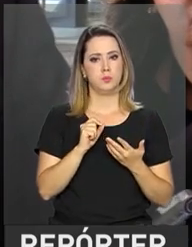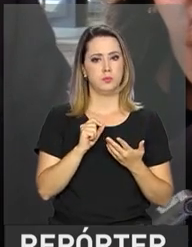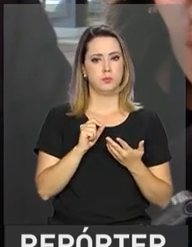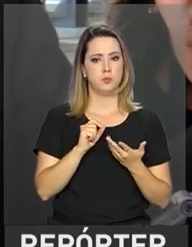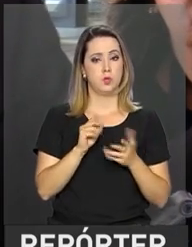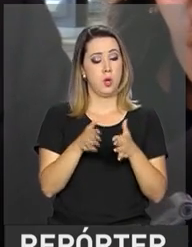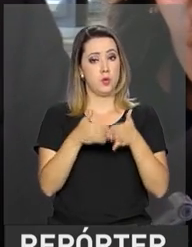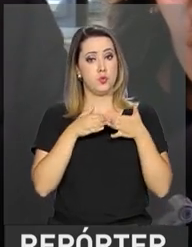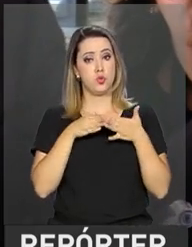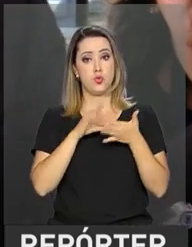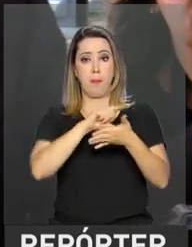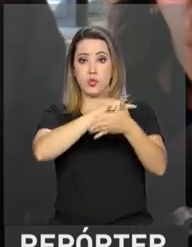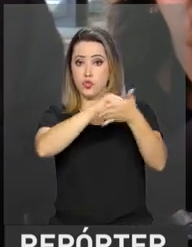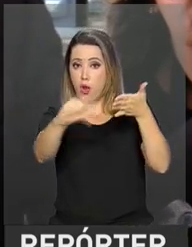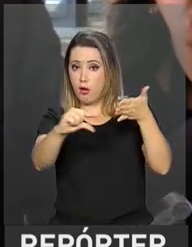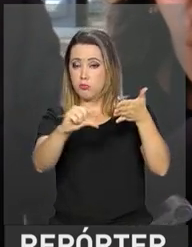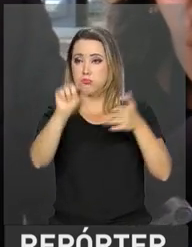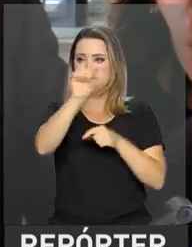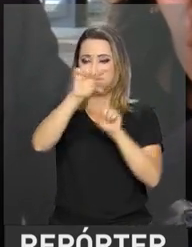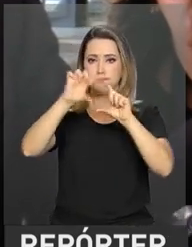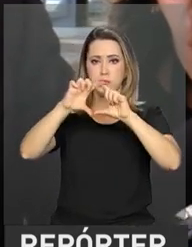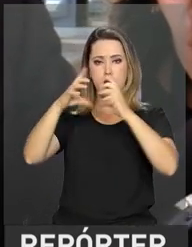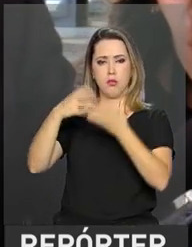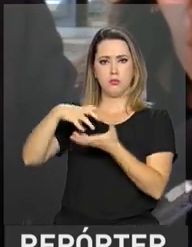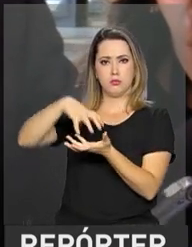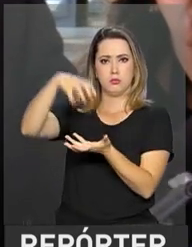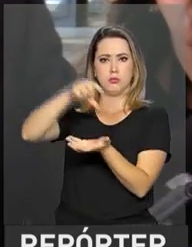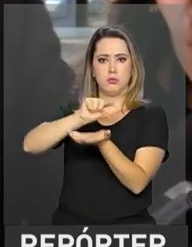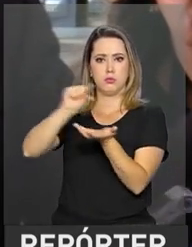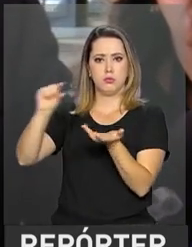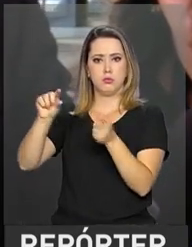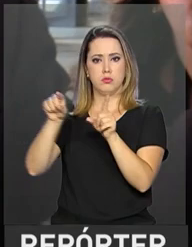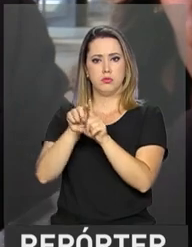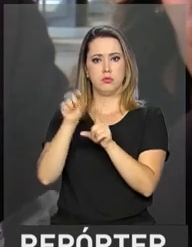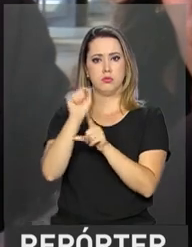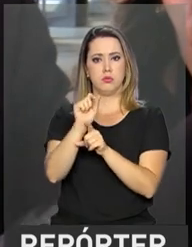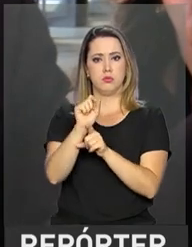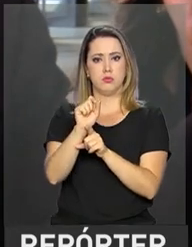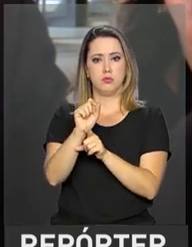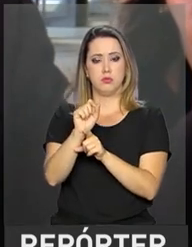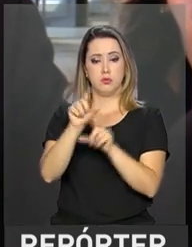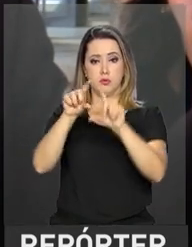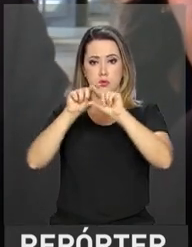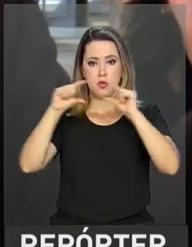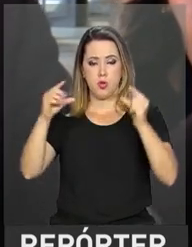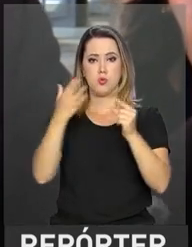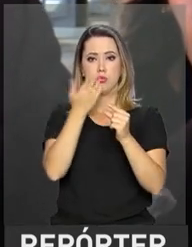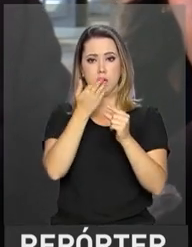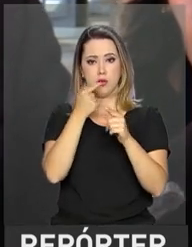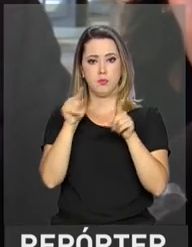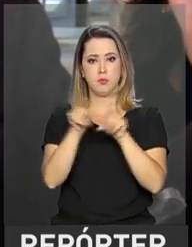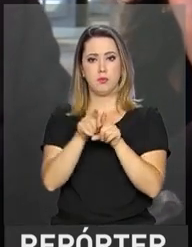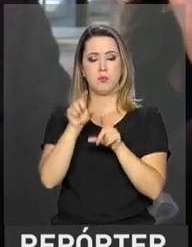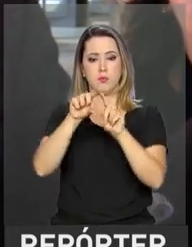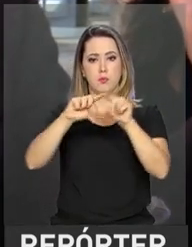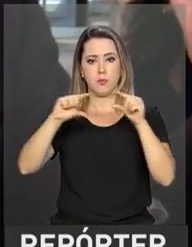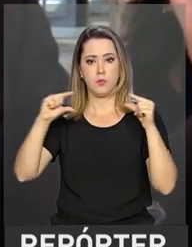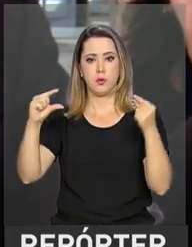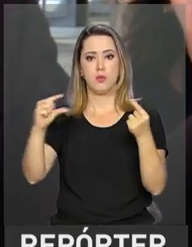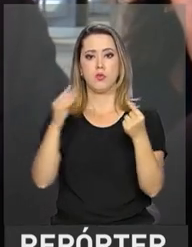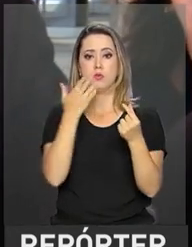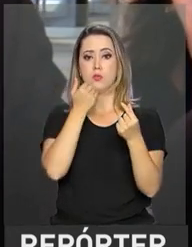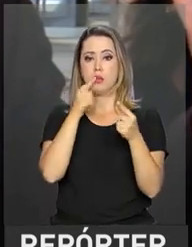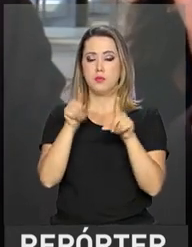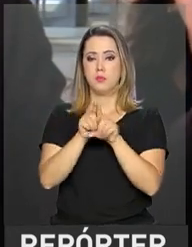exigir a rotulagem dos medicamentos informados dos alimentos à rolagem dos alimentos